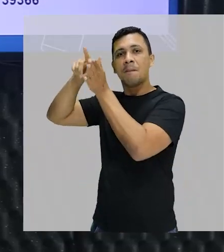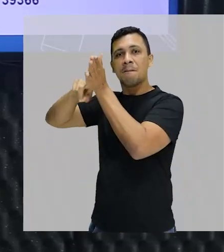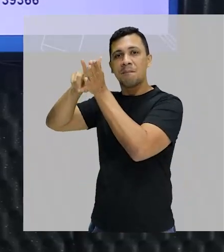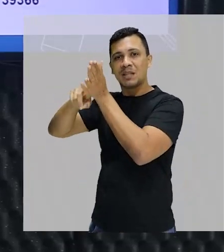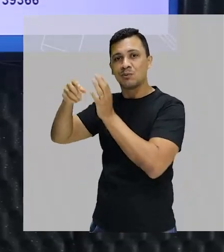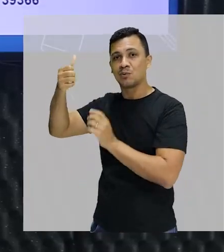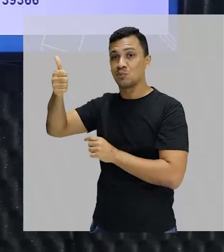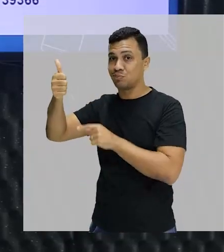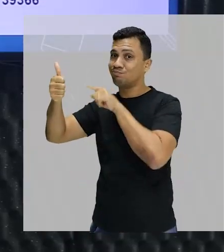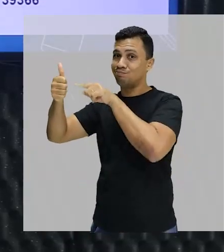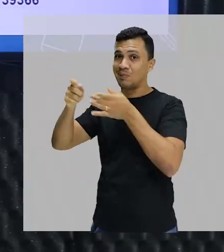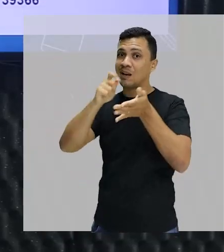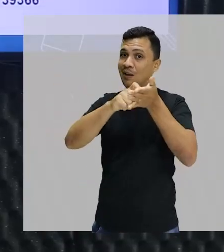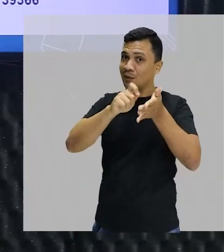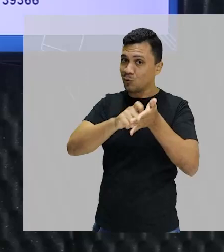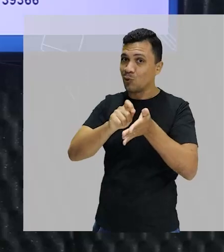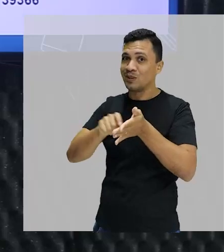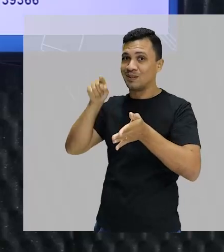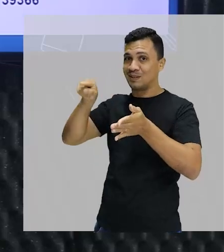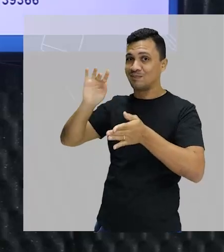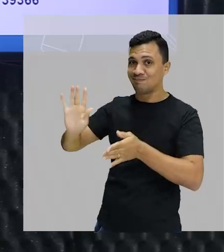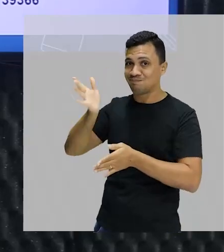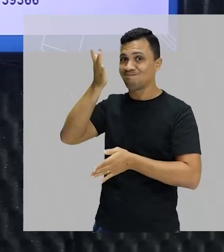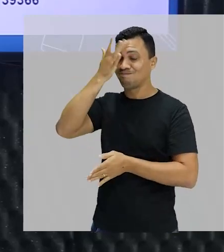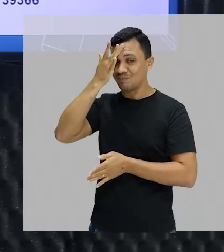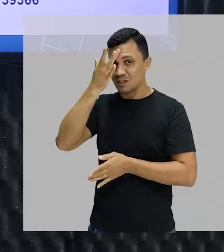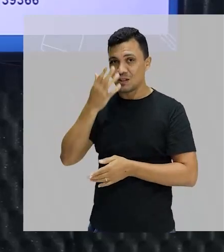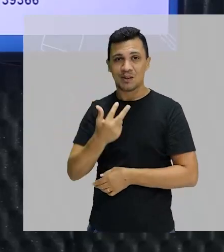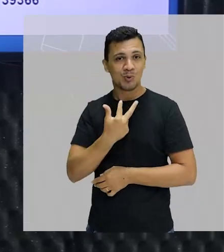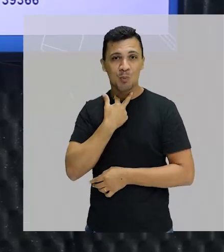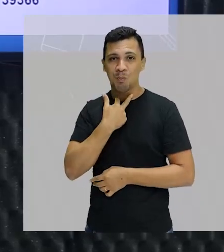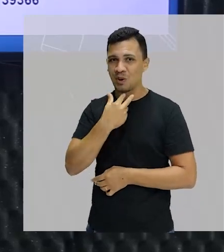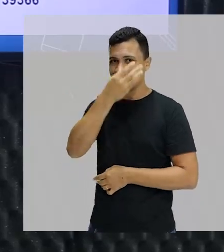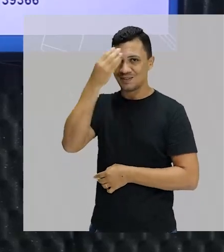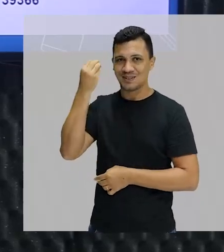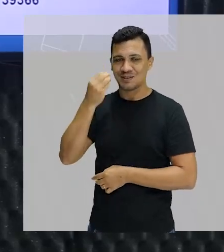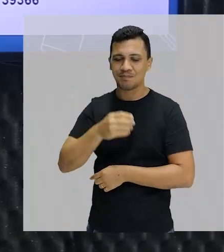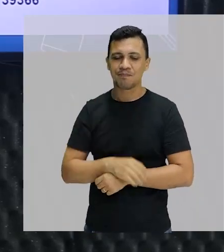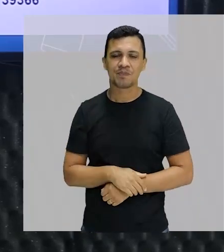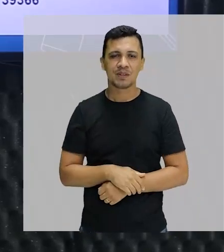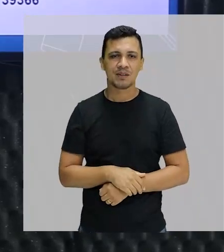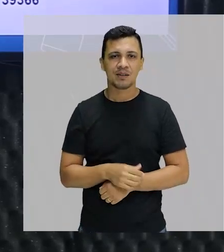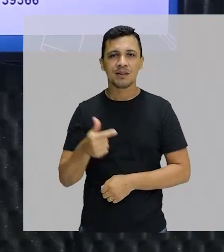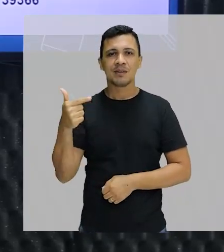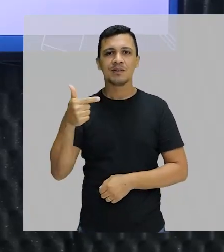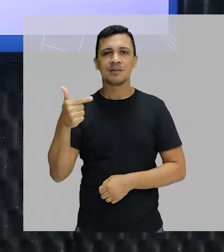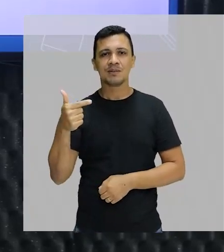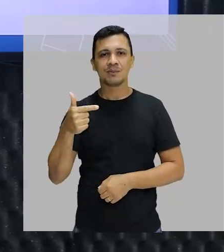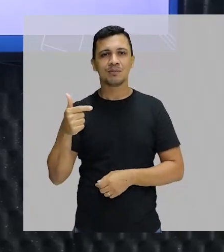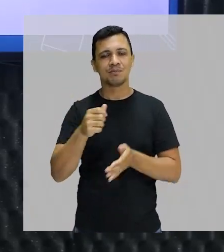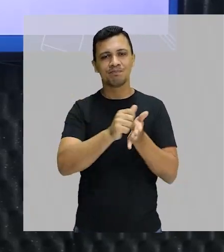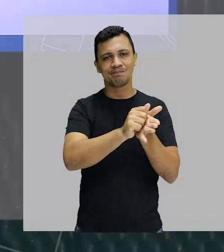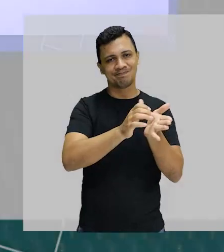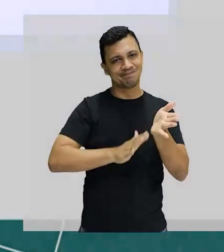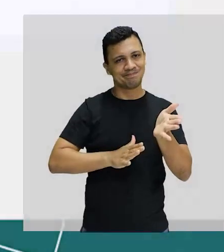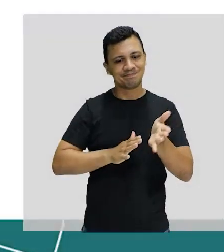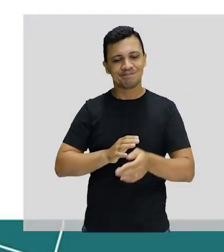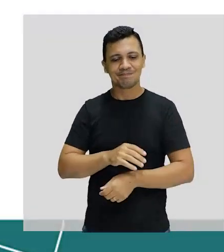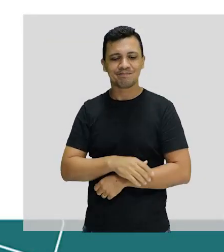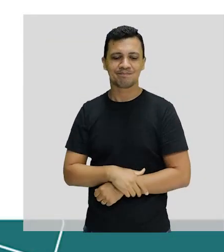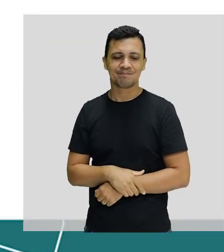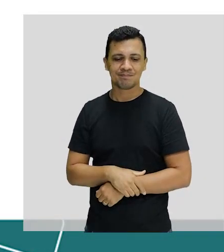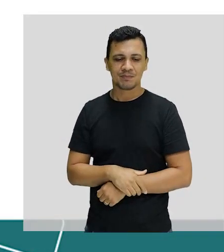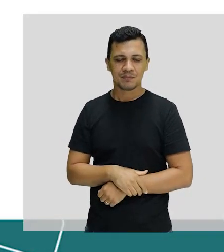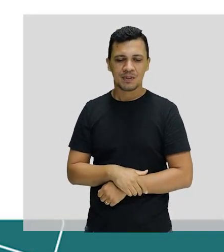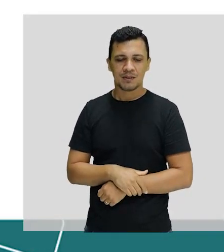aí, dá um destaque, tá bom? Para que você não esqueça. Vamos passar agora para a segunda questão. A segunda questão